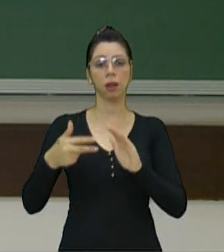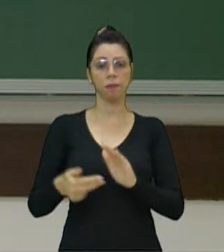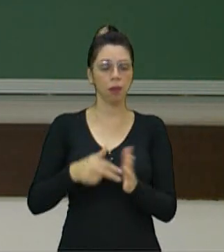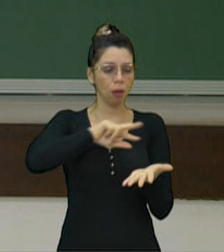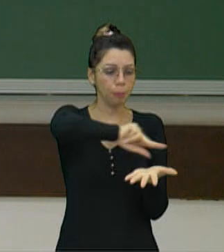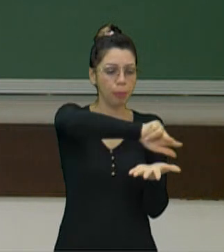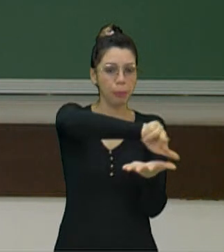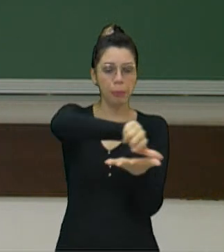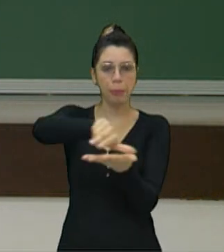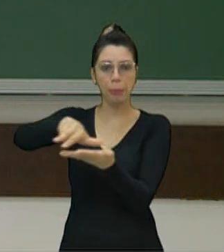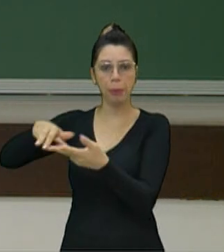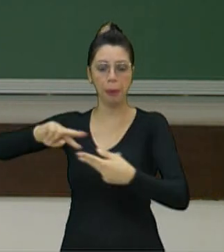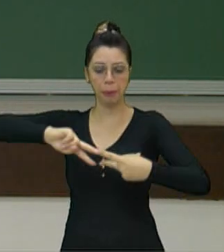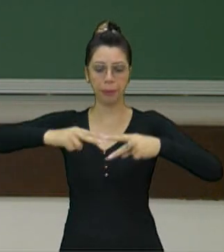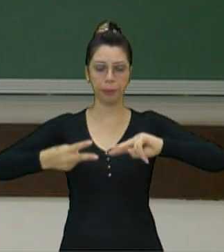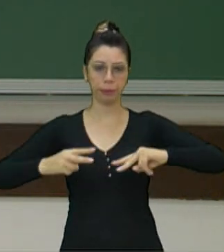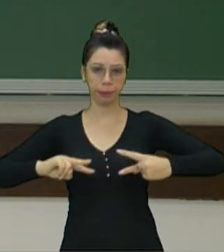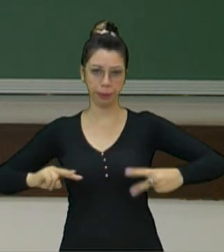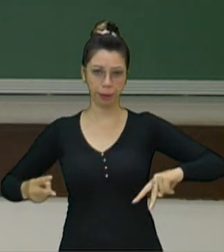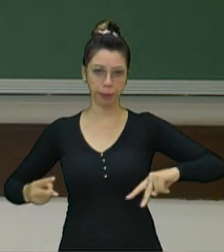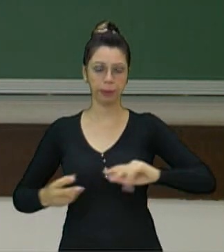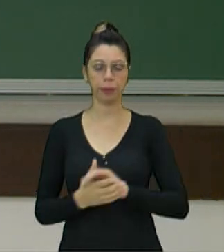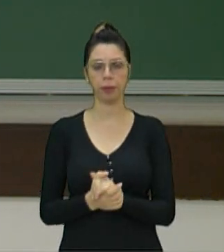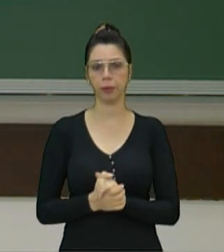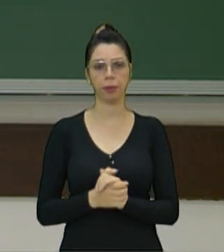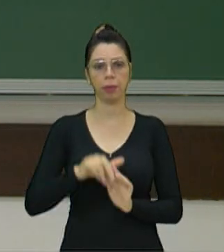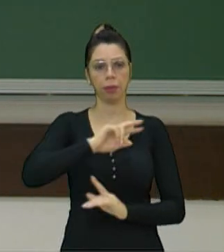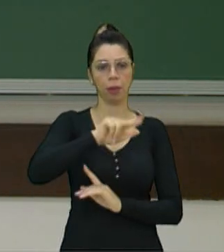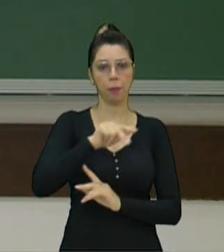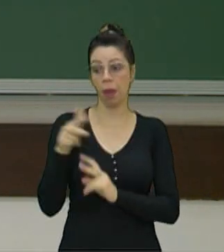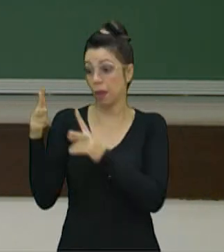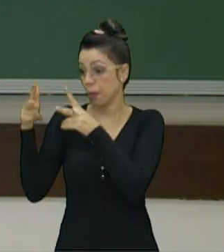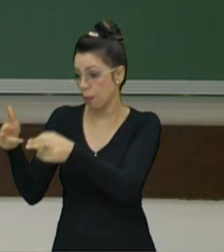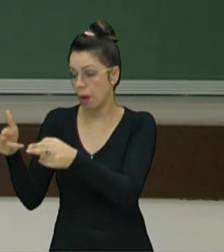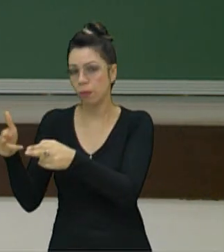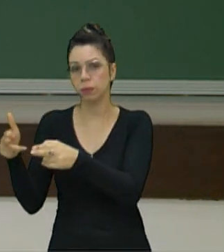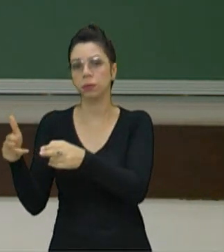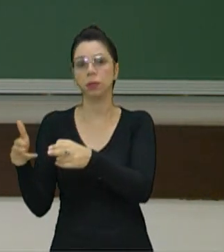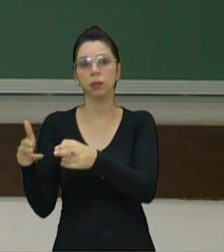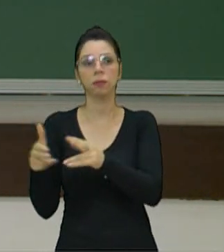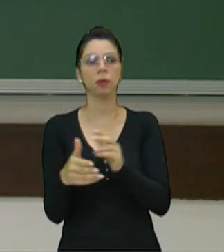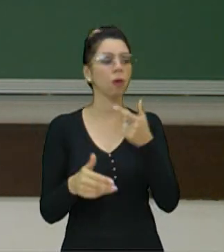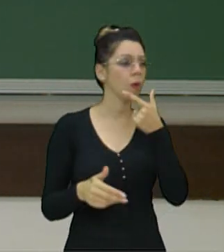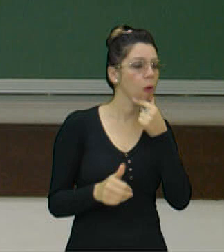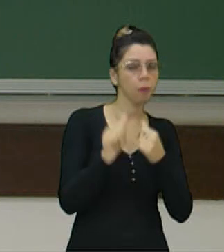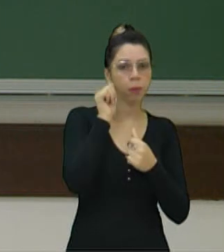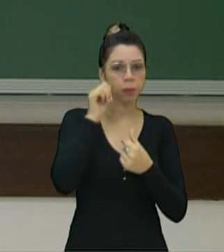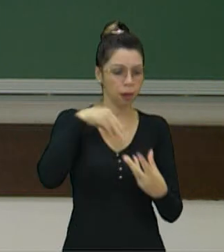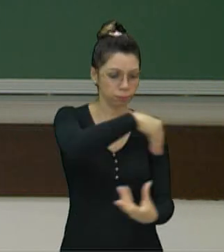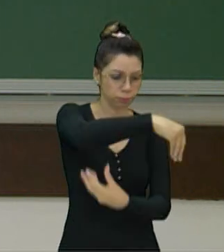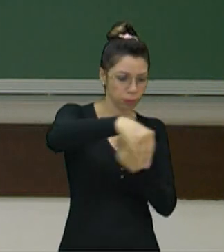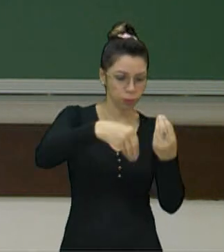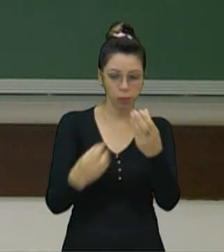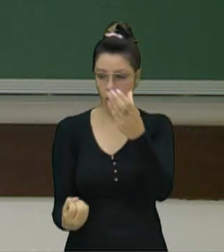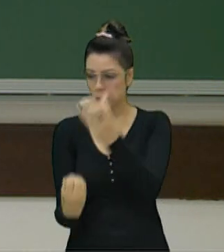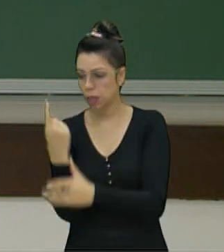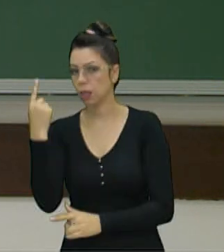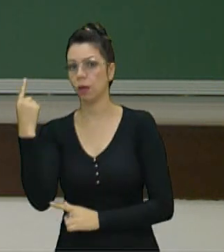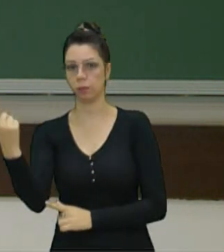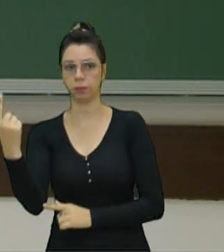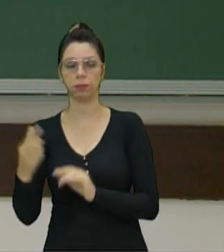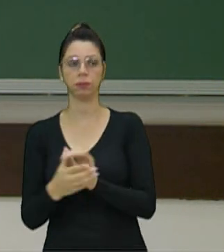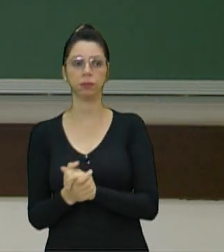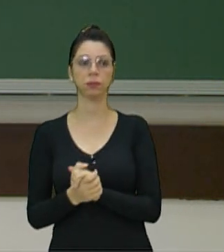não é geneticamente igual ao seu progenitor, ele é uma mistura. E a reprodução assexuada, um